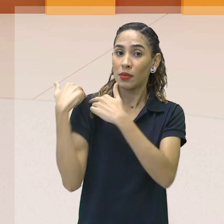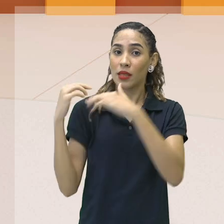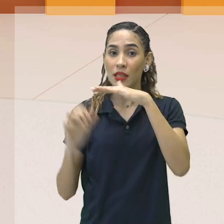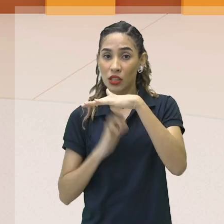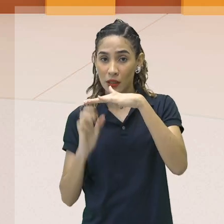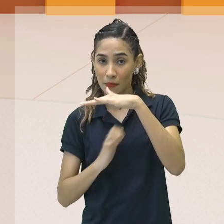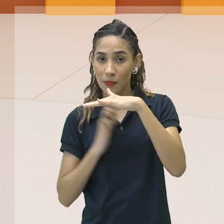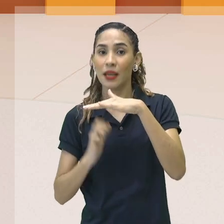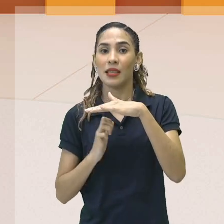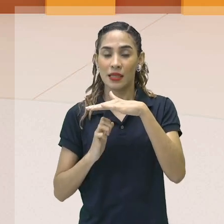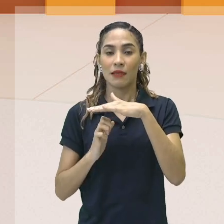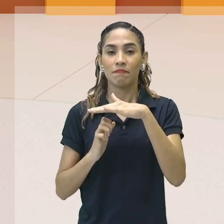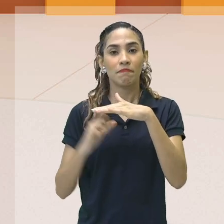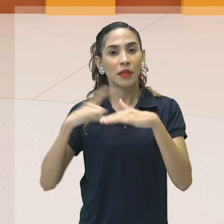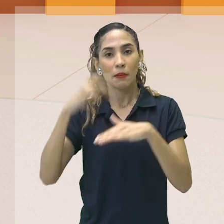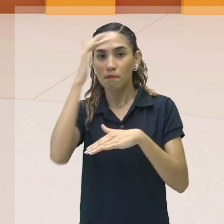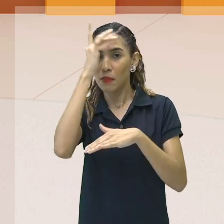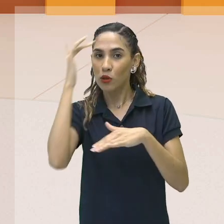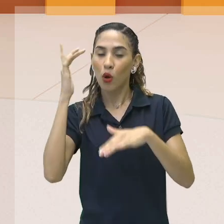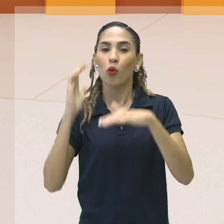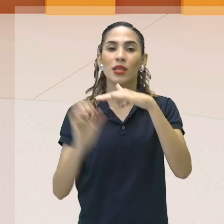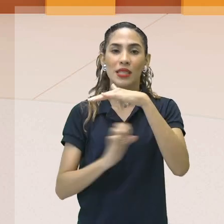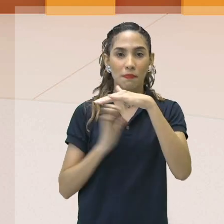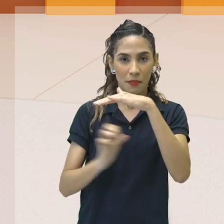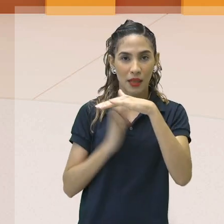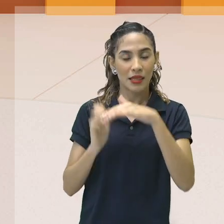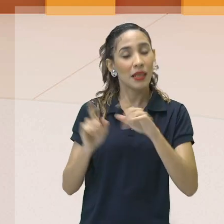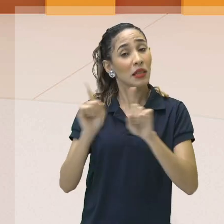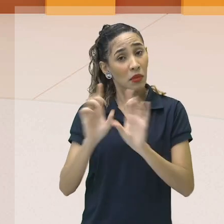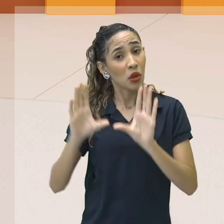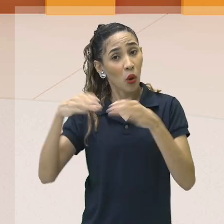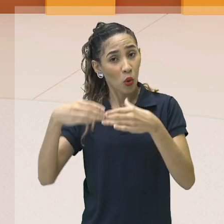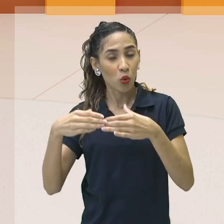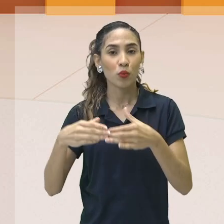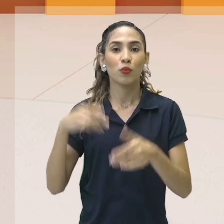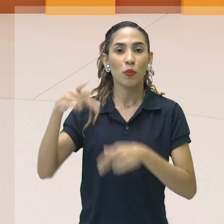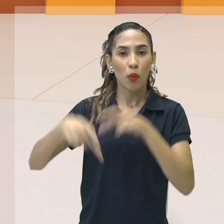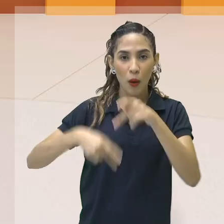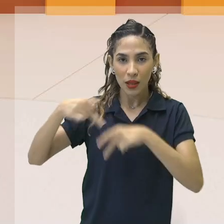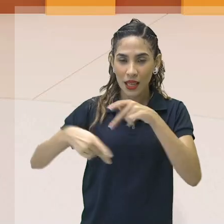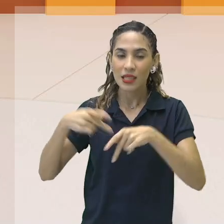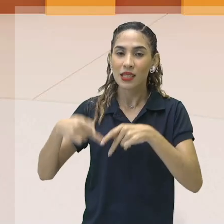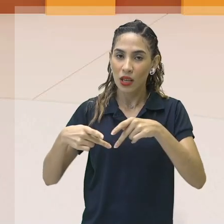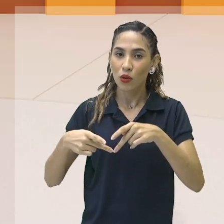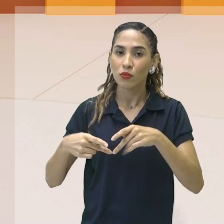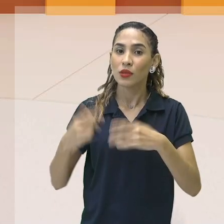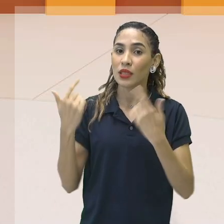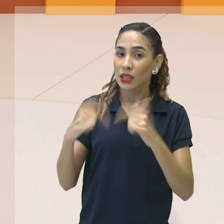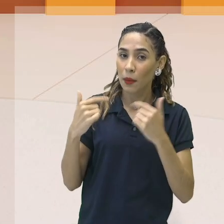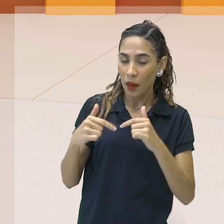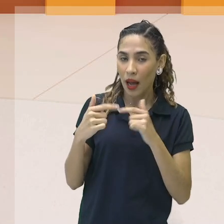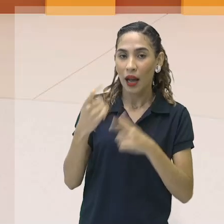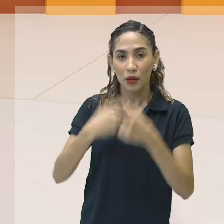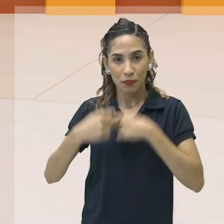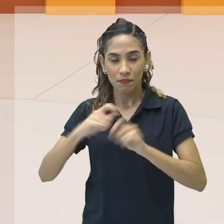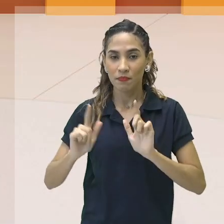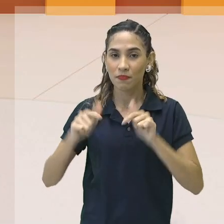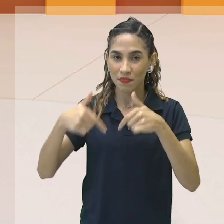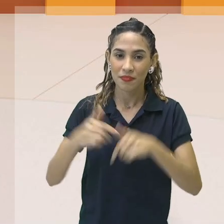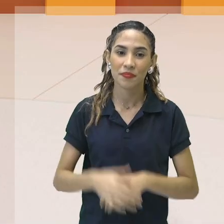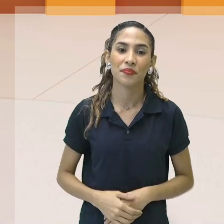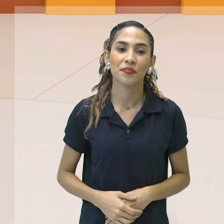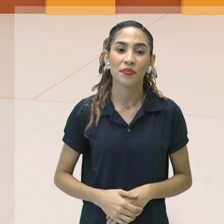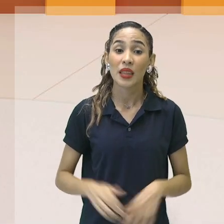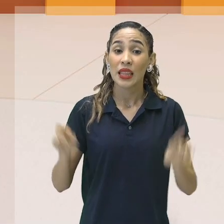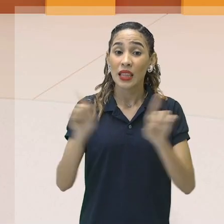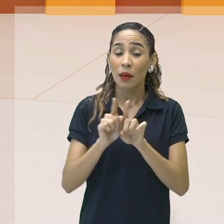pessoas trabalhando para ela. Também uma categoria de população ocupada, né? População economicamente ativa. A gente tem as pessoas